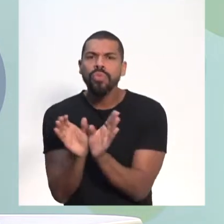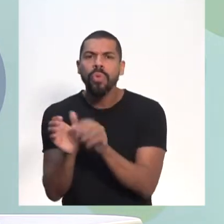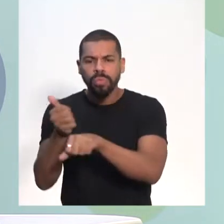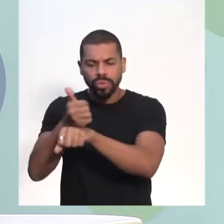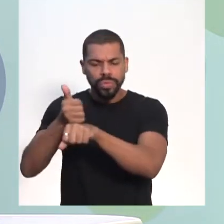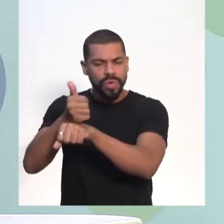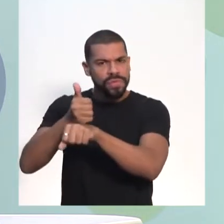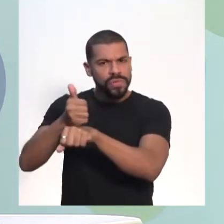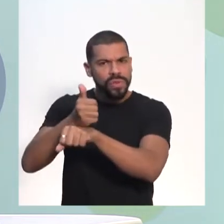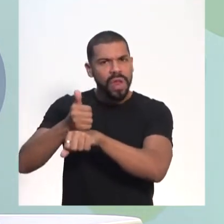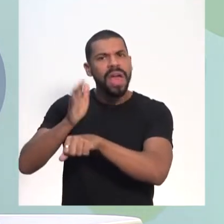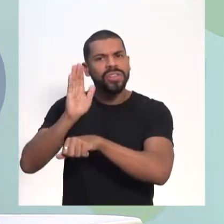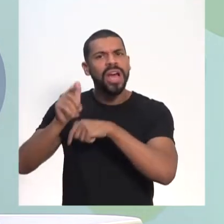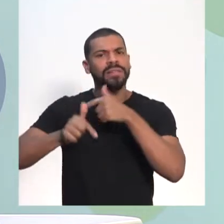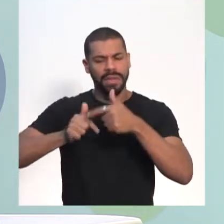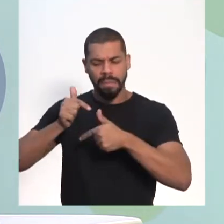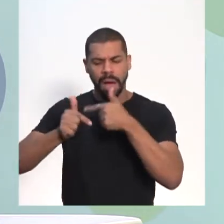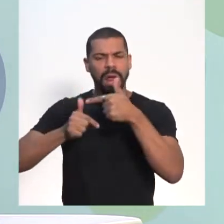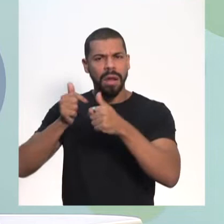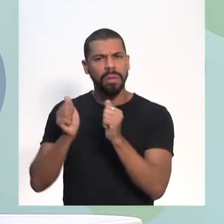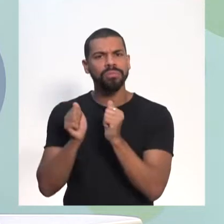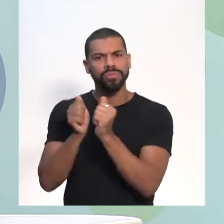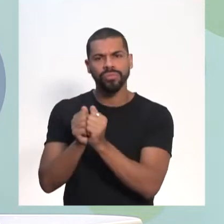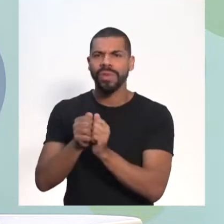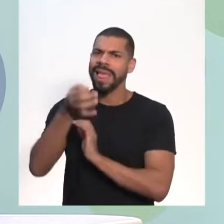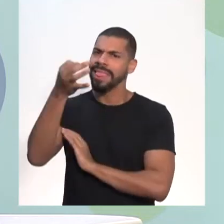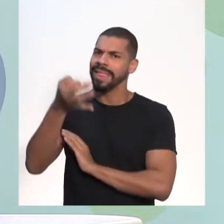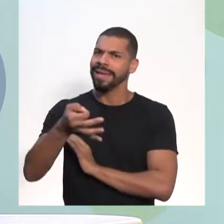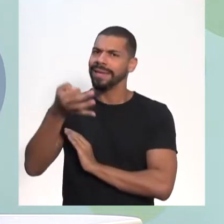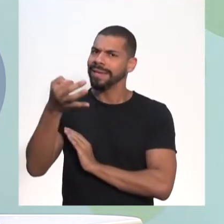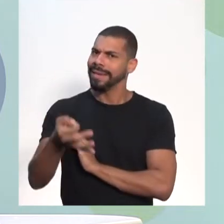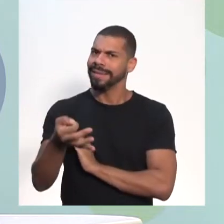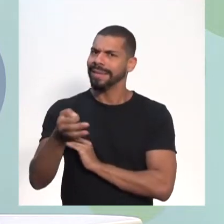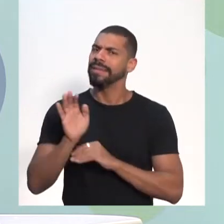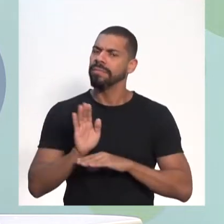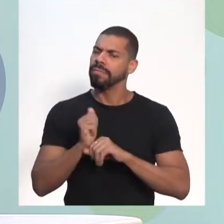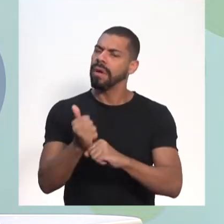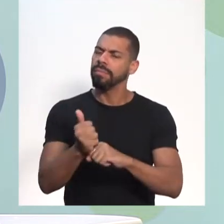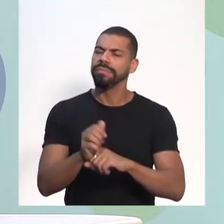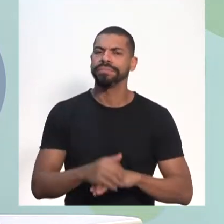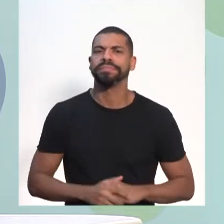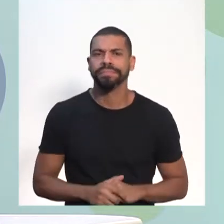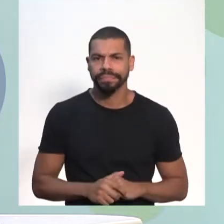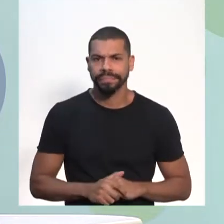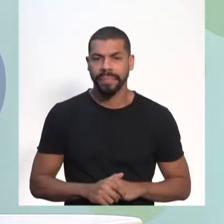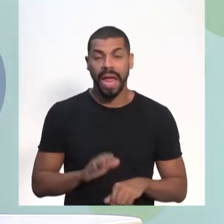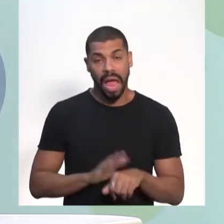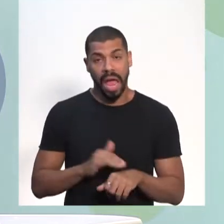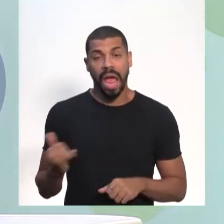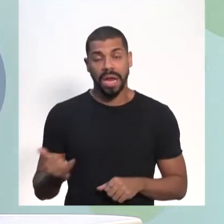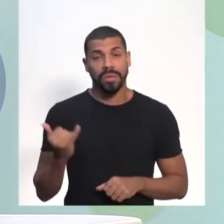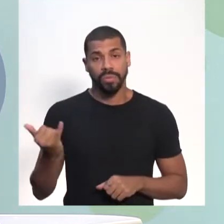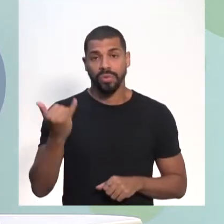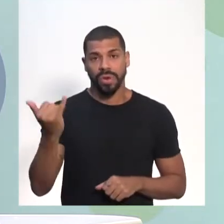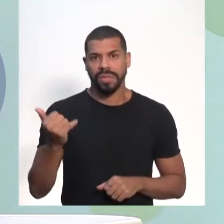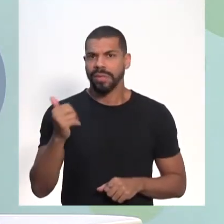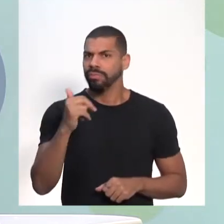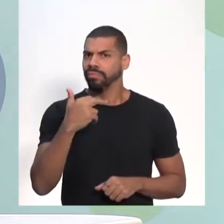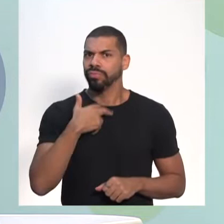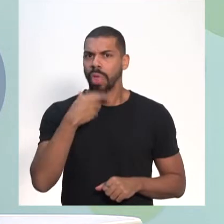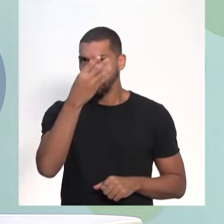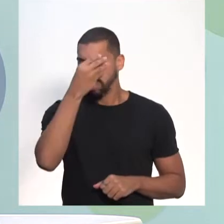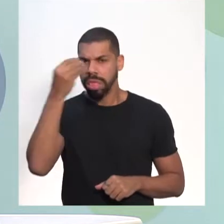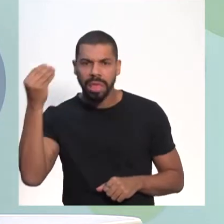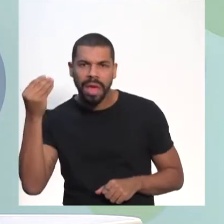debruçou, né, que trabalhou intensamente nisso, com certeza contribui muito, e a importância de não deixar nenhuma área de